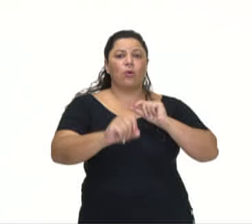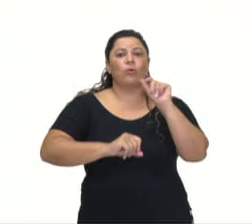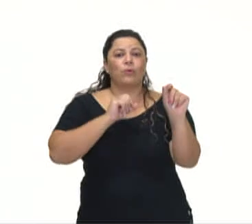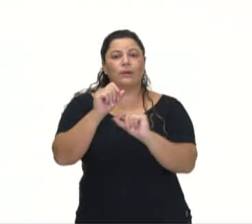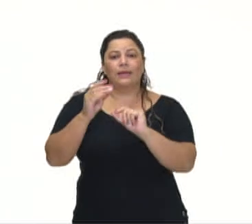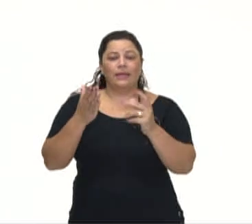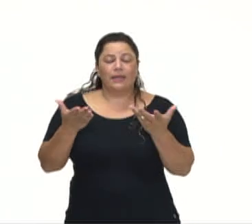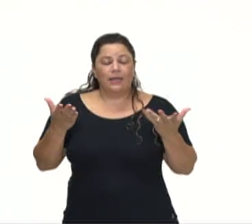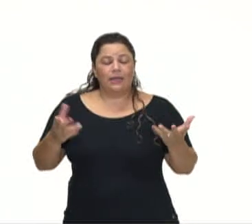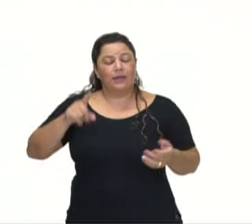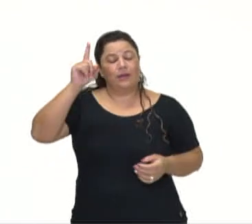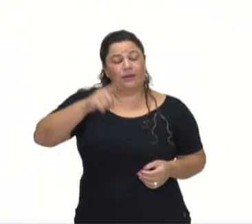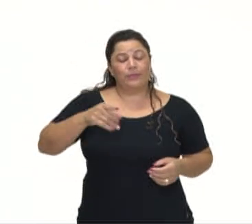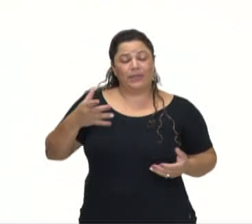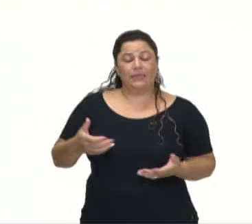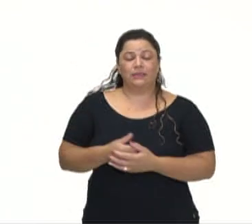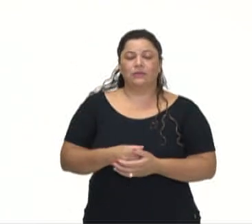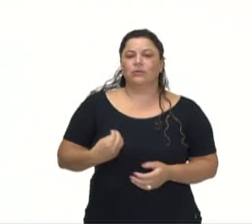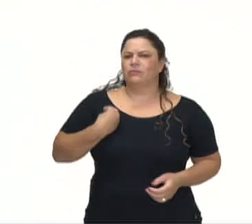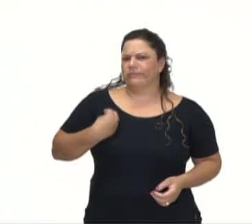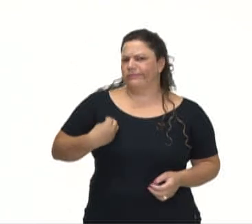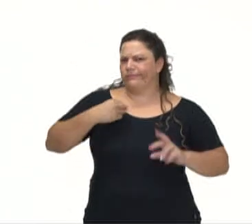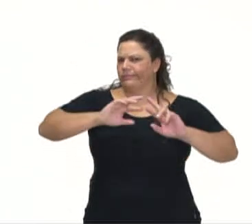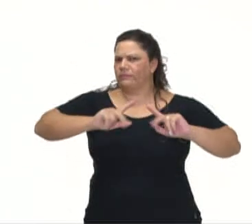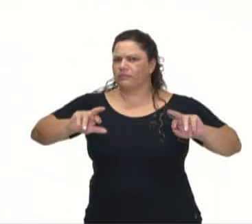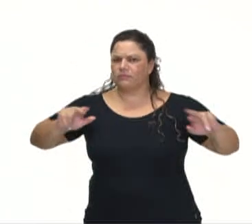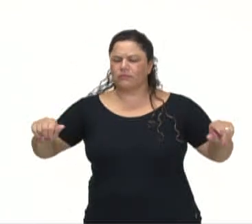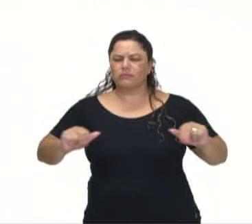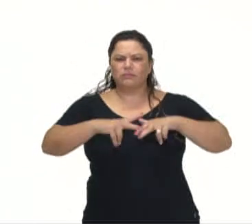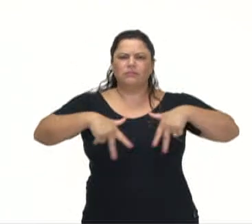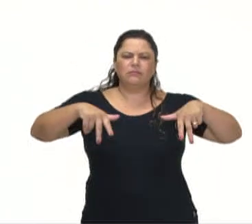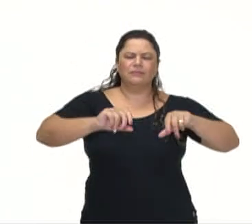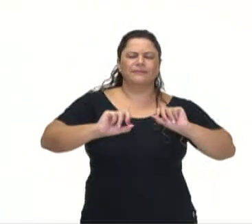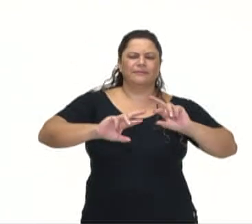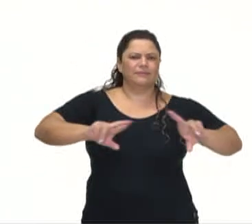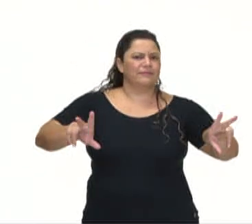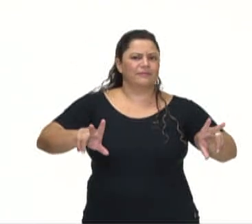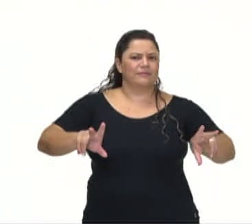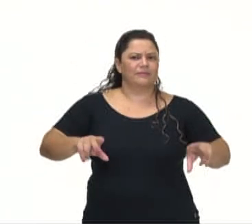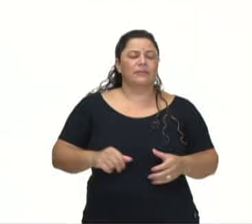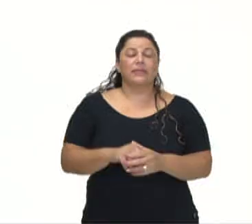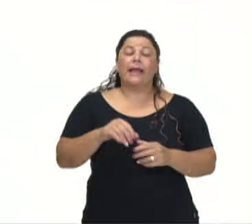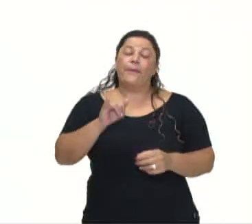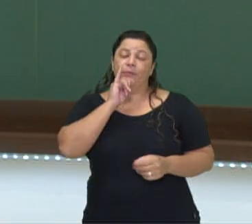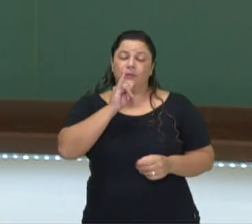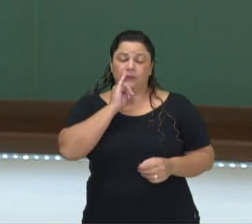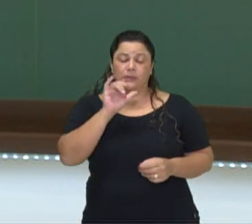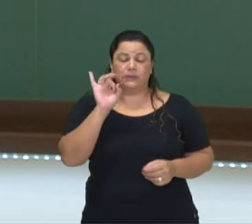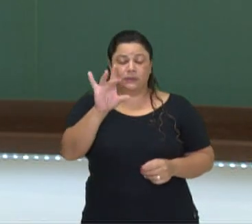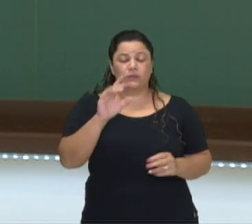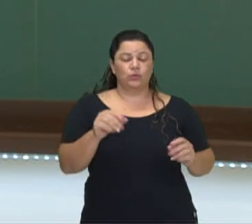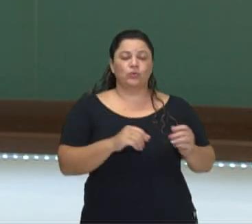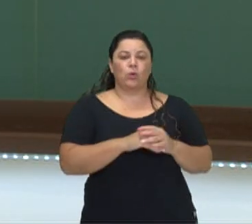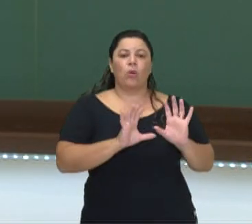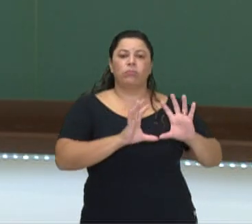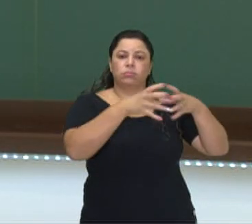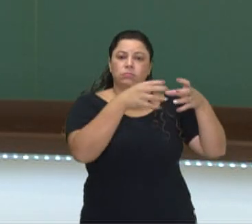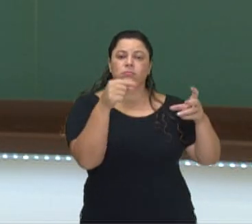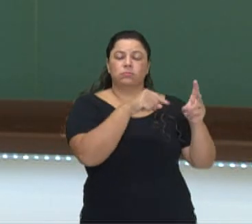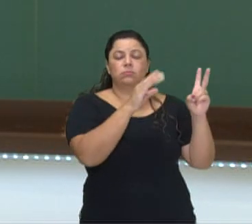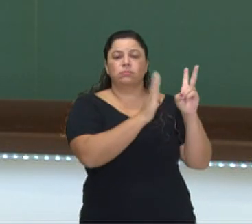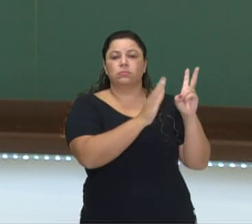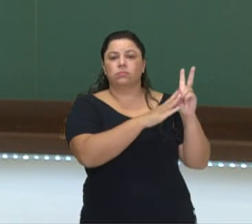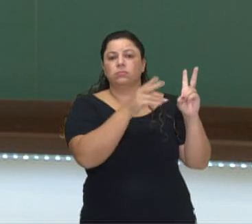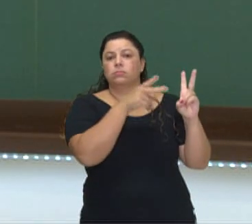isso, então? A presença de diferentes etnias. Se a gente pensar só nos povos indígenas, a gente chama de indígenas,